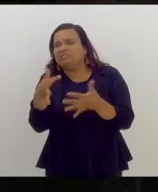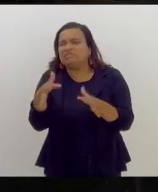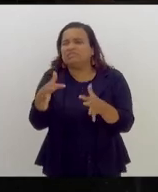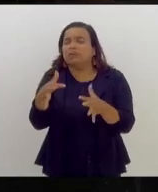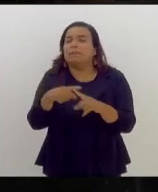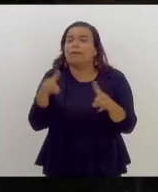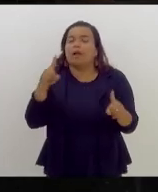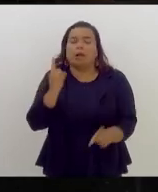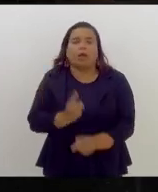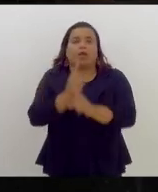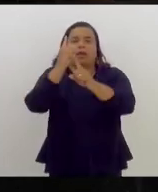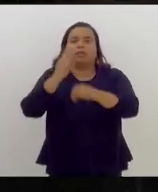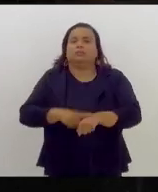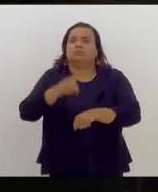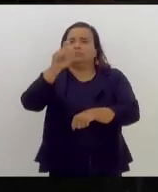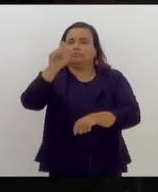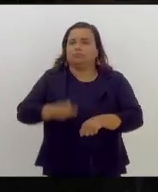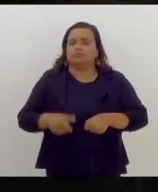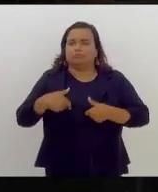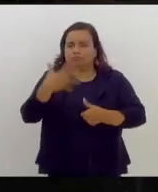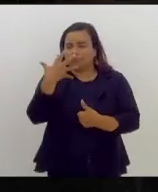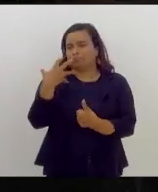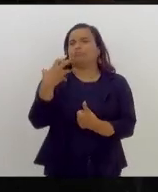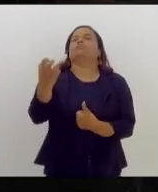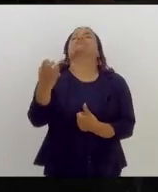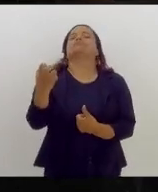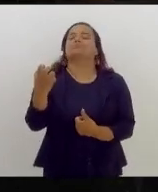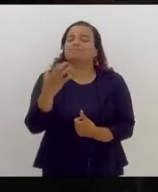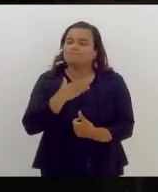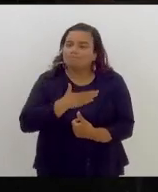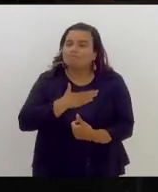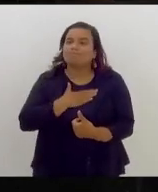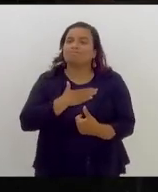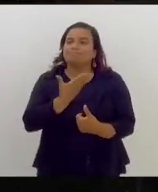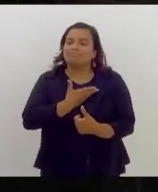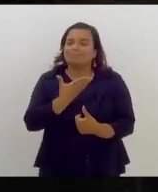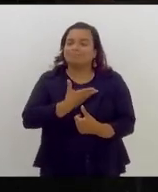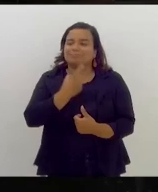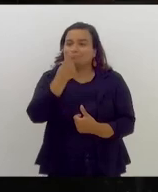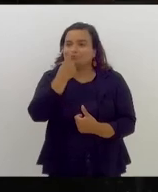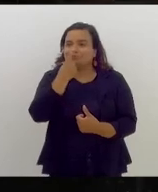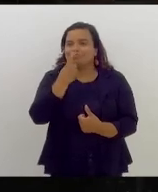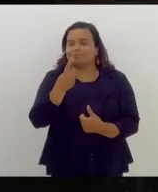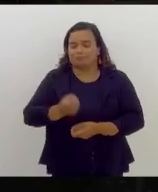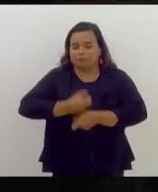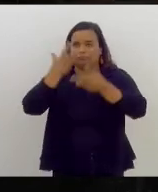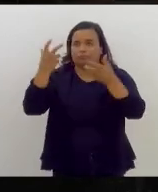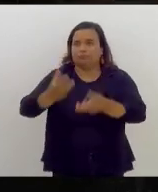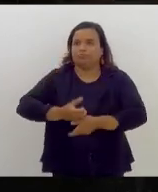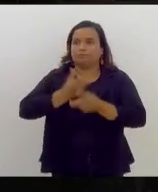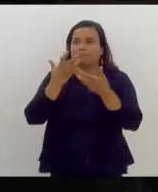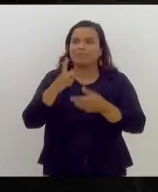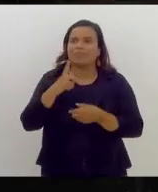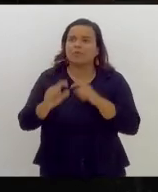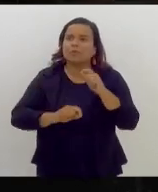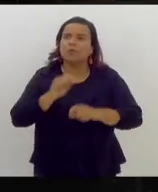momento, foi uma pessoa cativante, que inspira